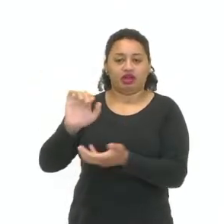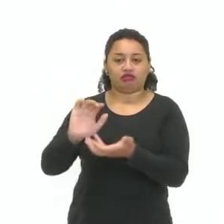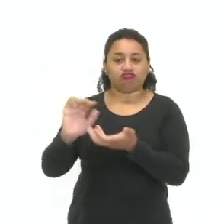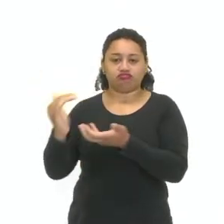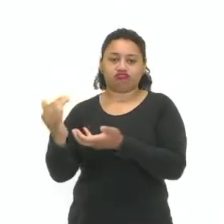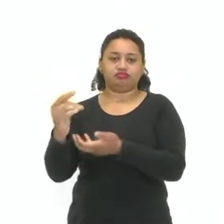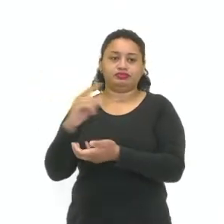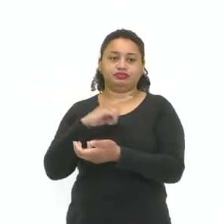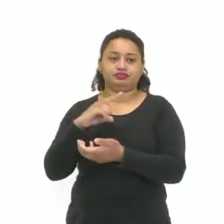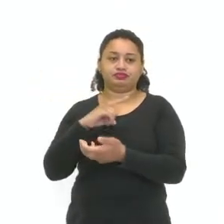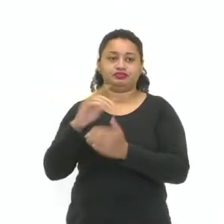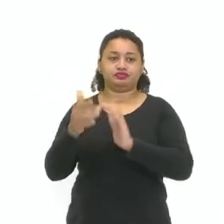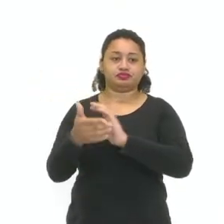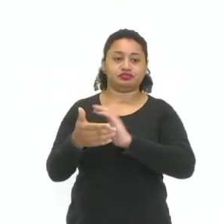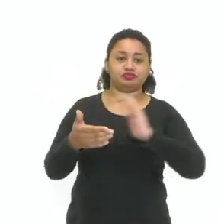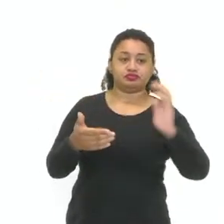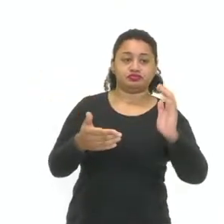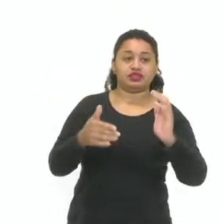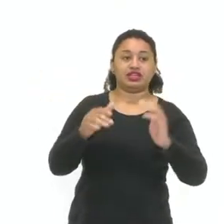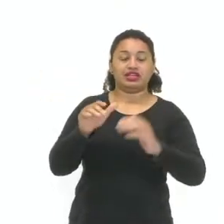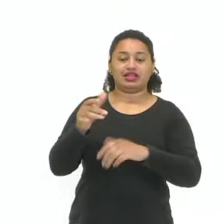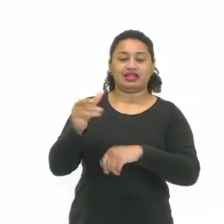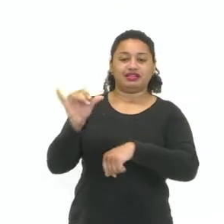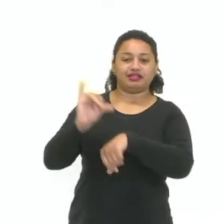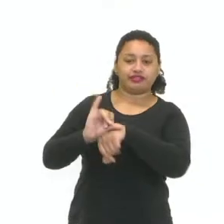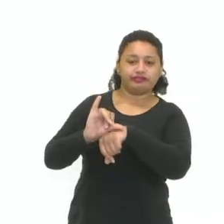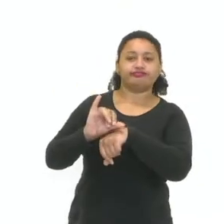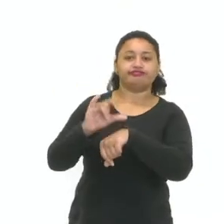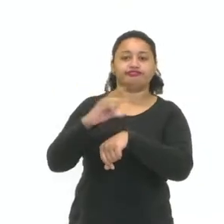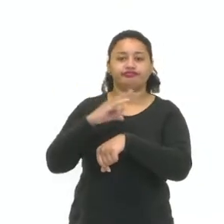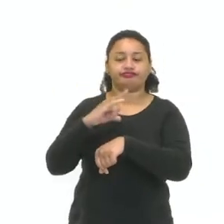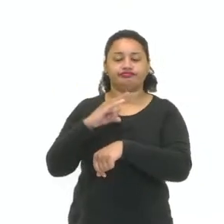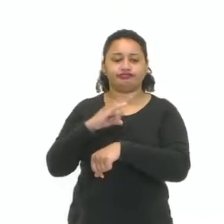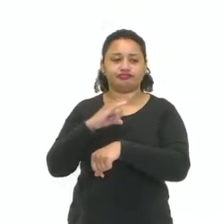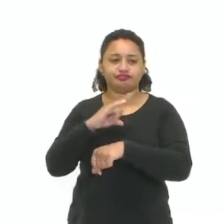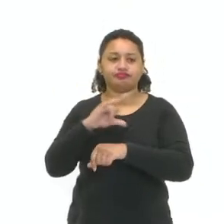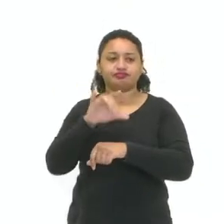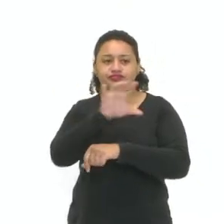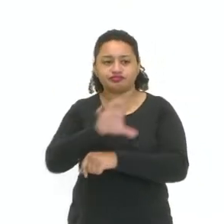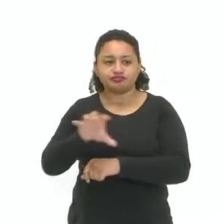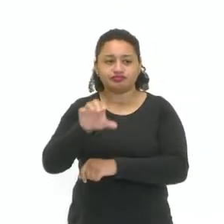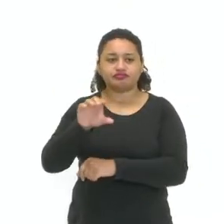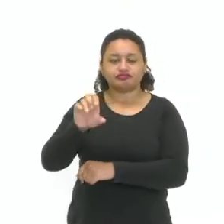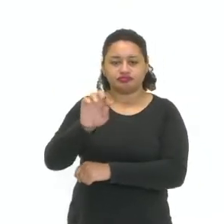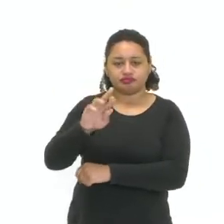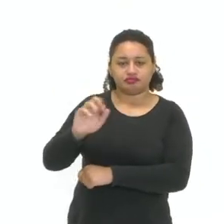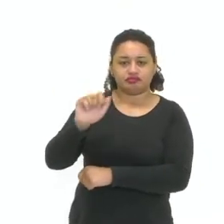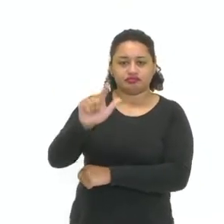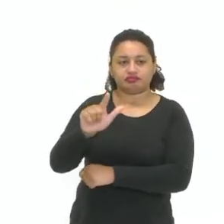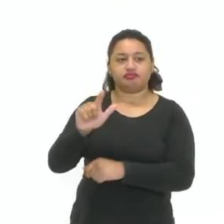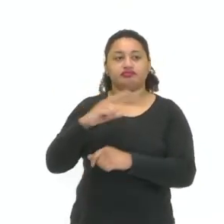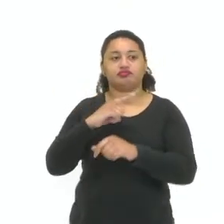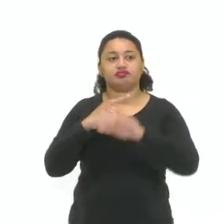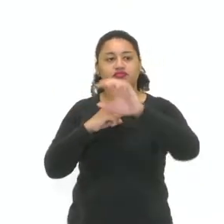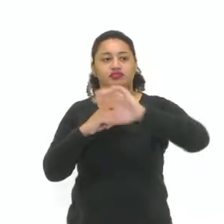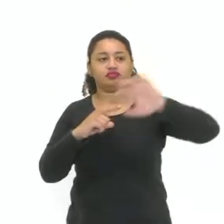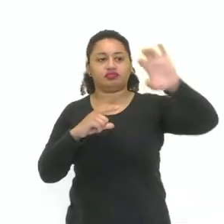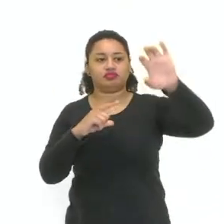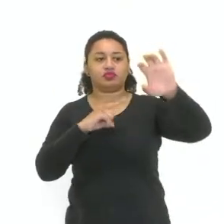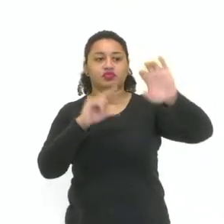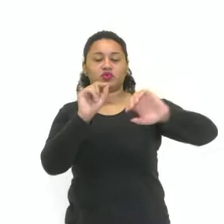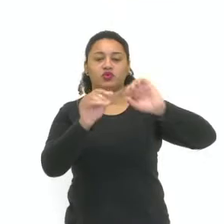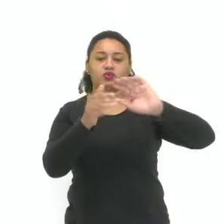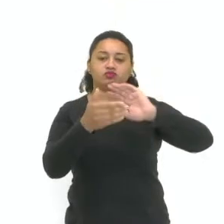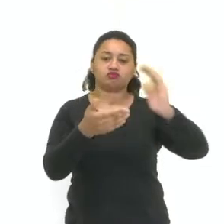Índico. Temos a África Central, então toda essa região centro e um pedaço aqui do Oceano Atlântico. Temos a África, no